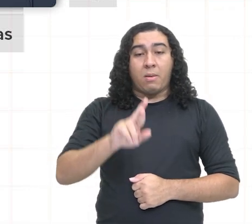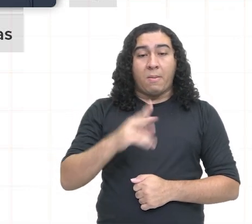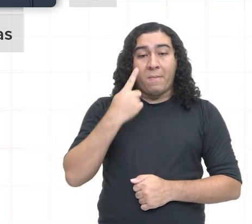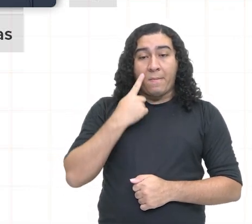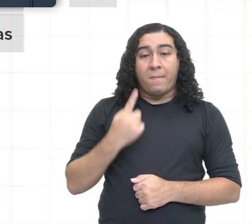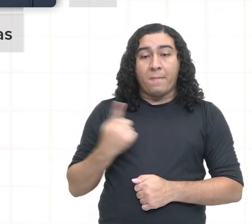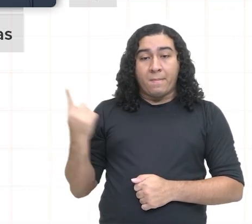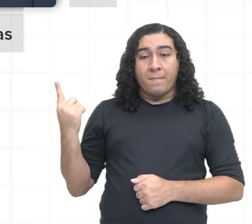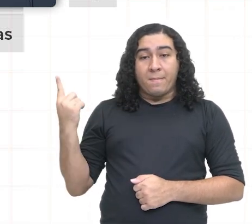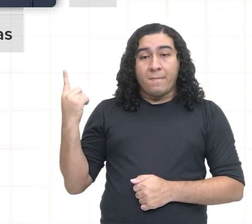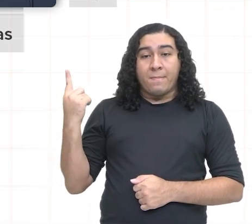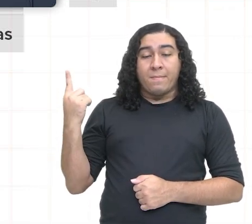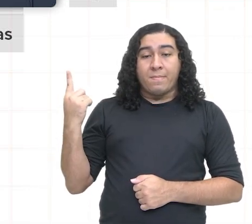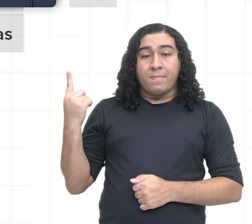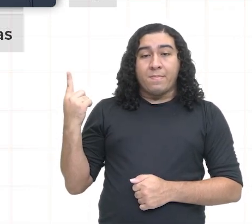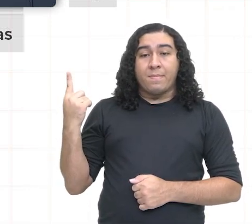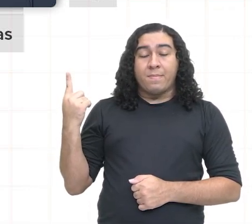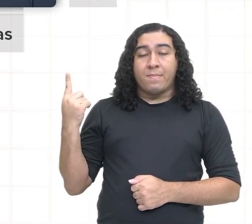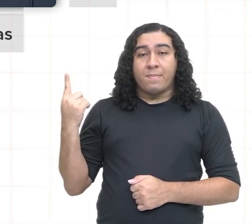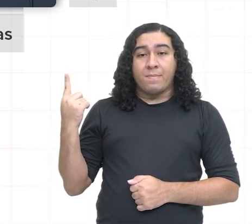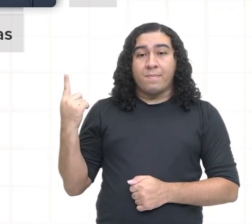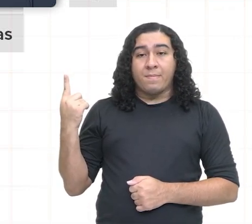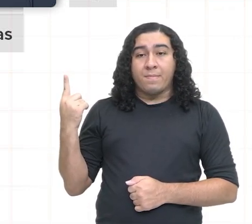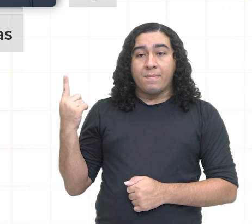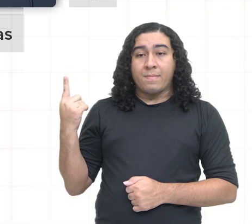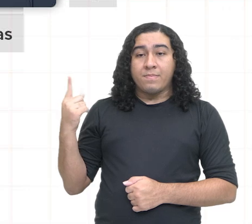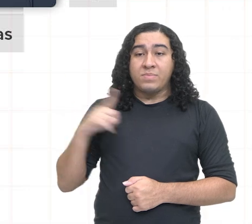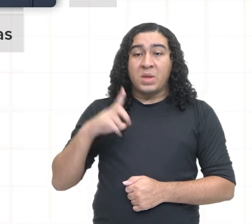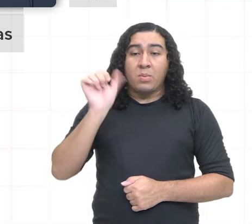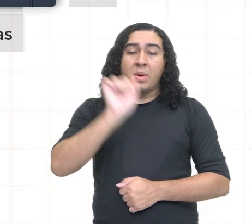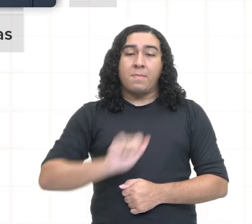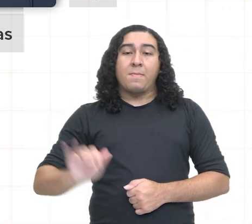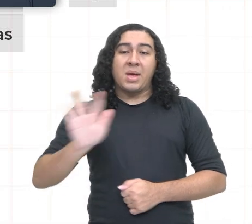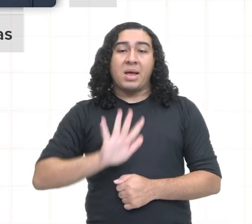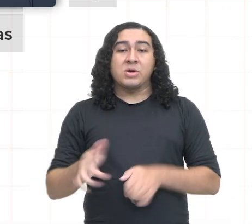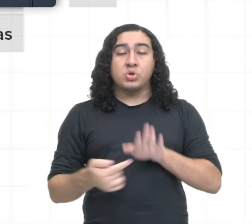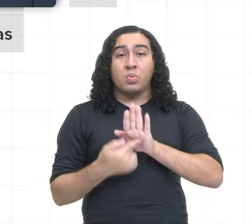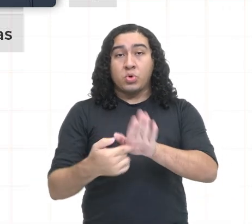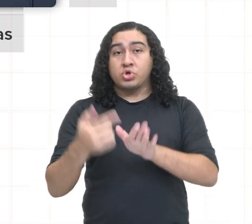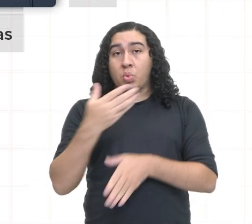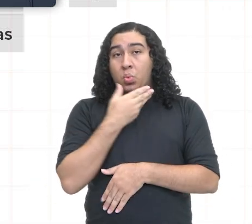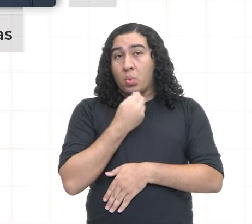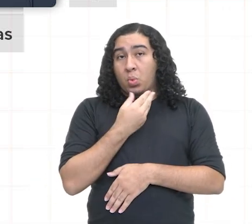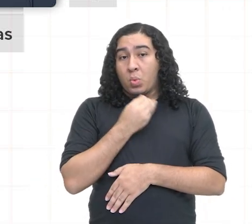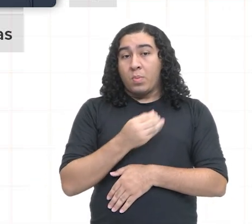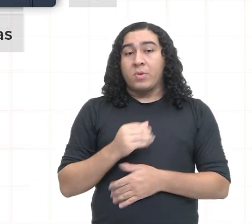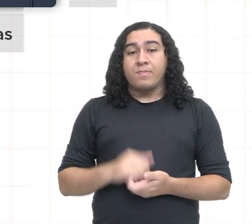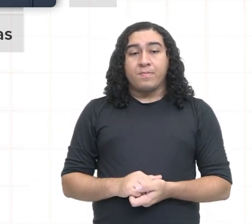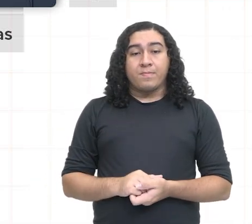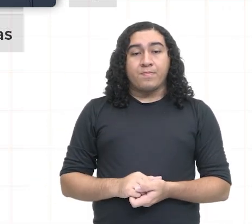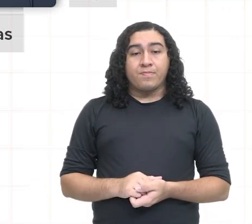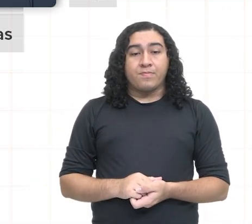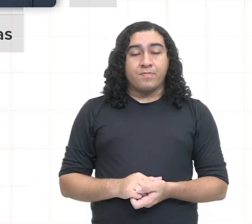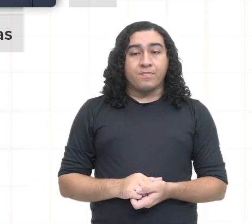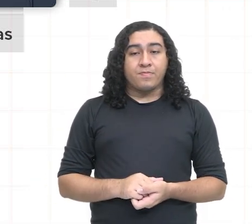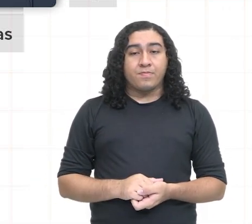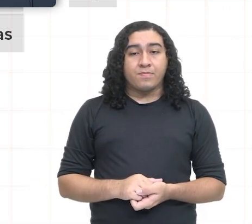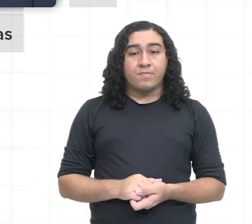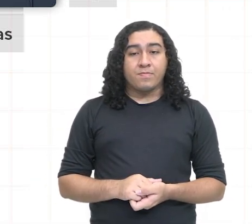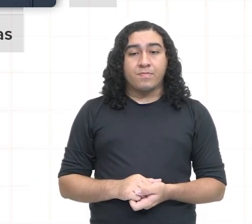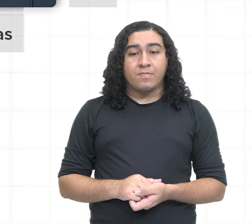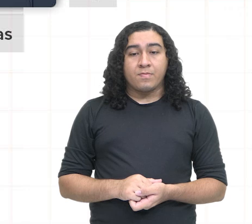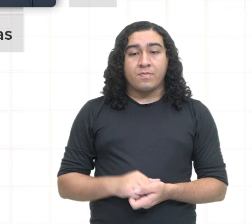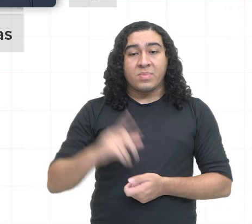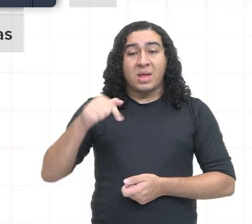pode perceber na imagem aqui, né, uma arte retratando aquele que fica conhecido